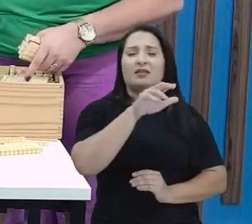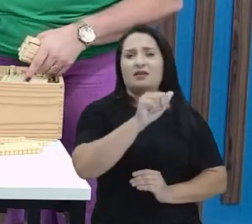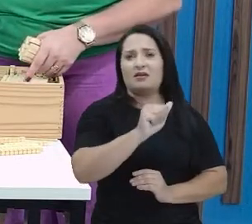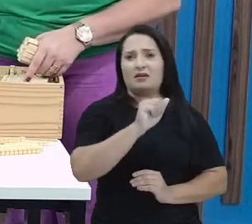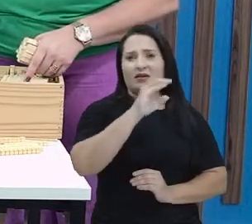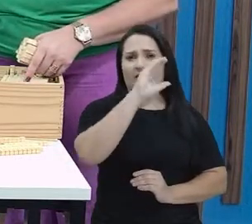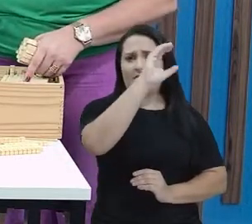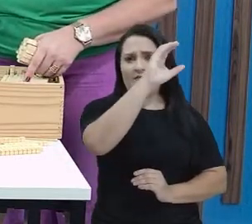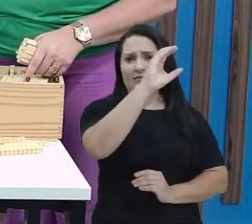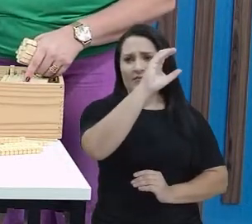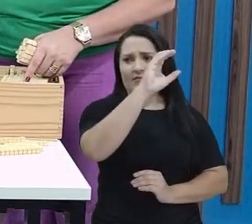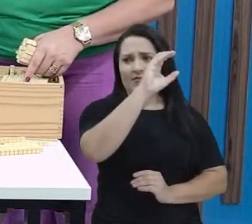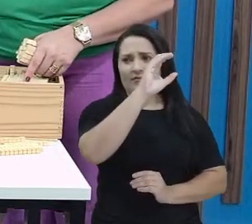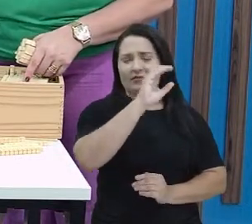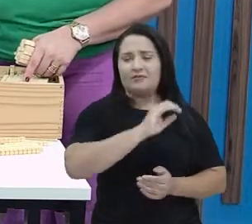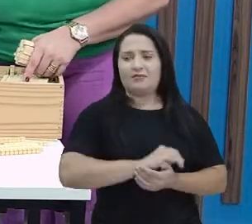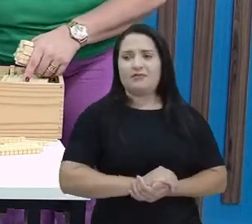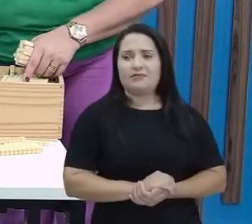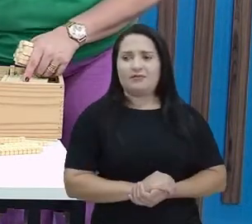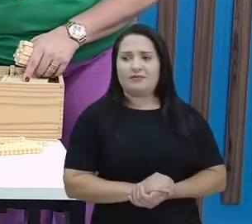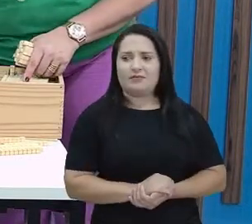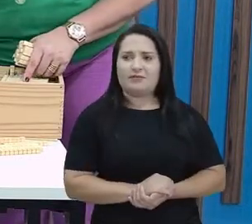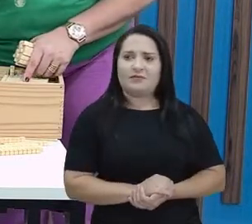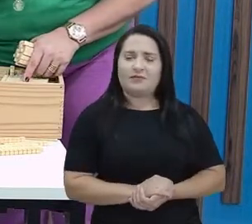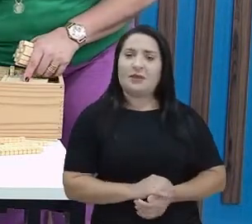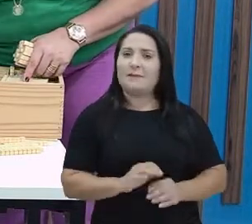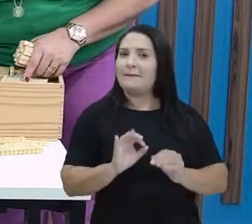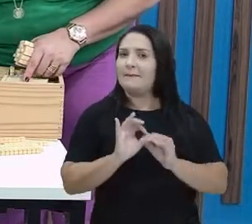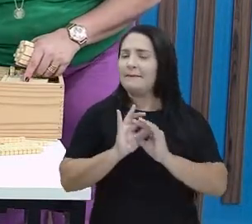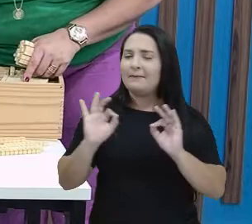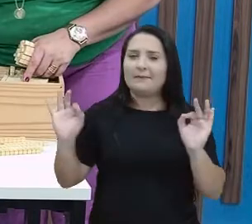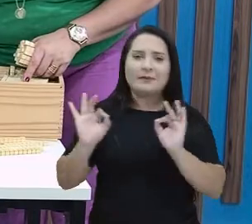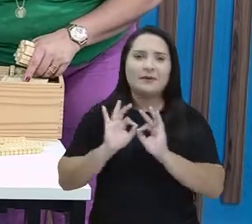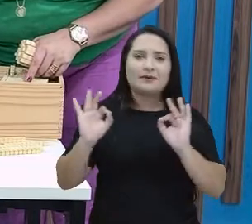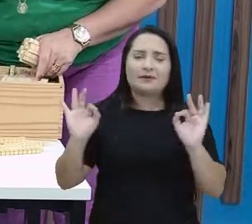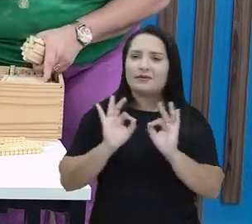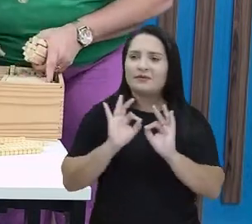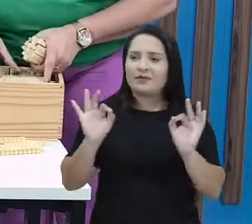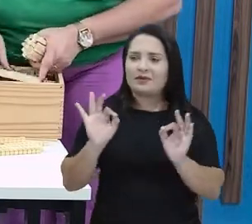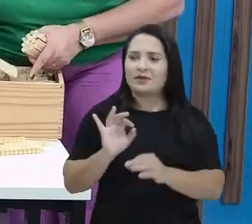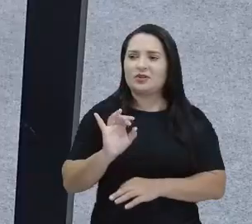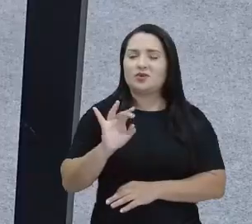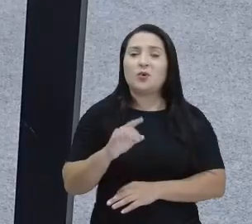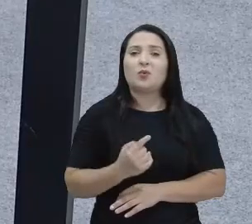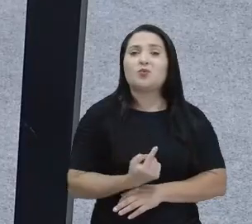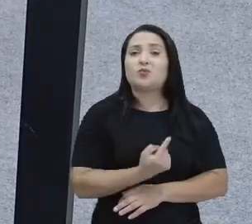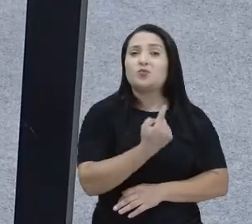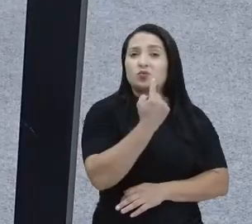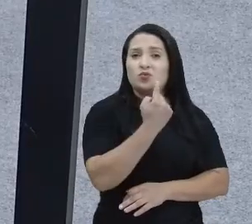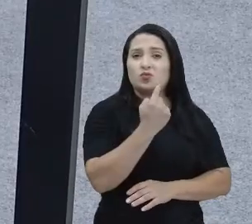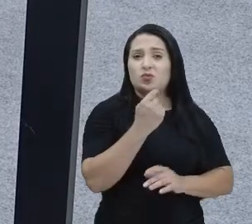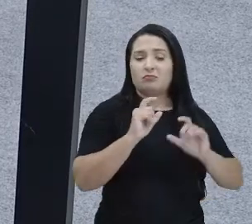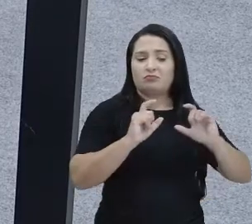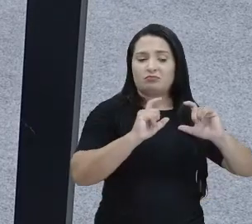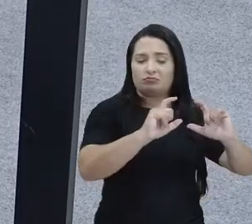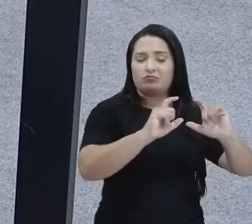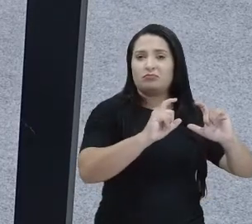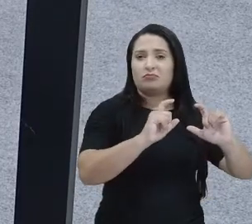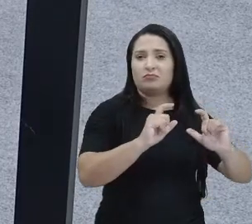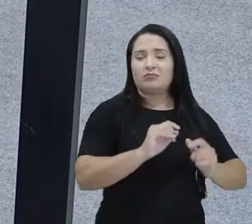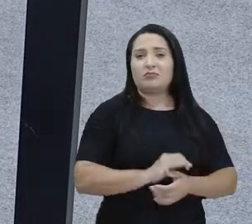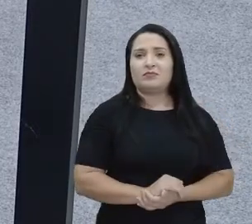isso... Perfeito. Centena. Olha perfeito. Aí. E só tem uma centena, não é isso? Aí eu vou registrar aqui, ó, no